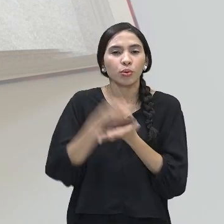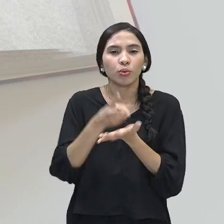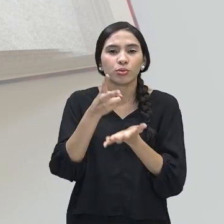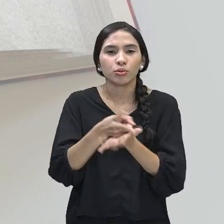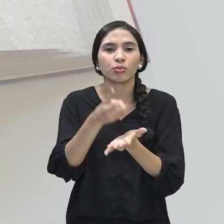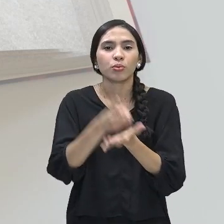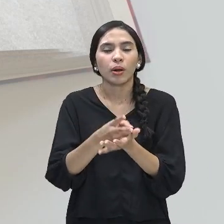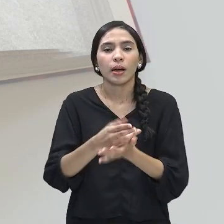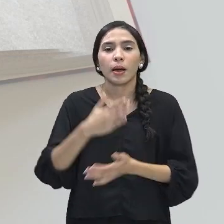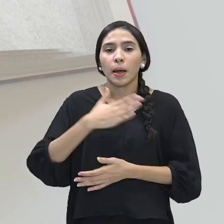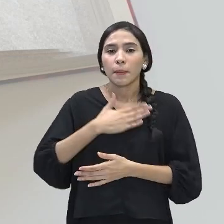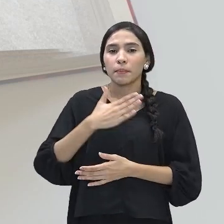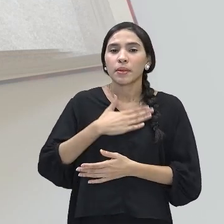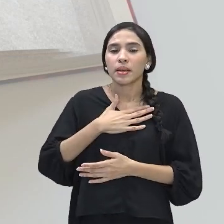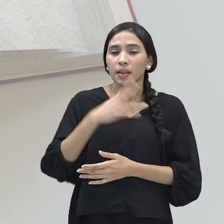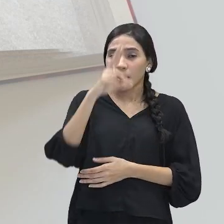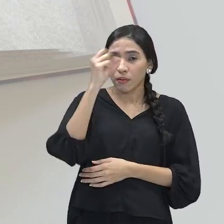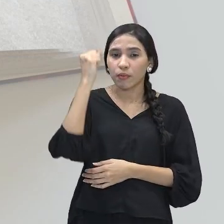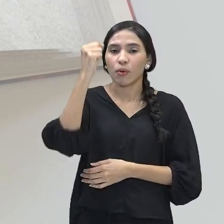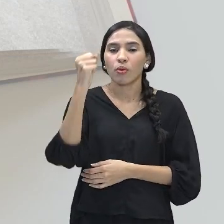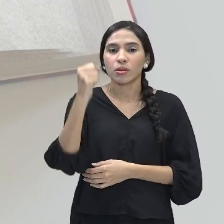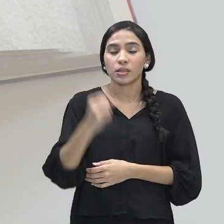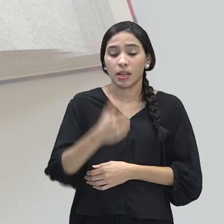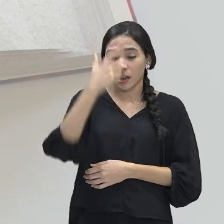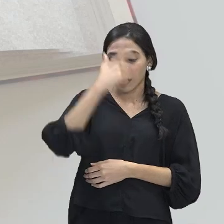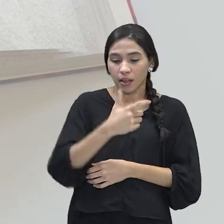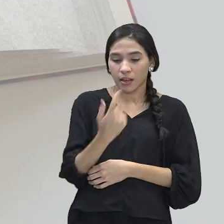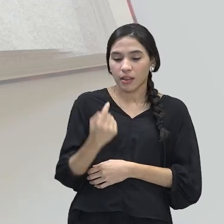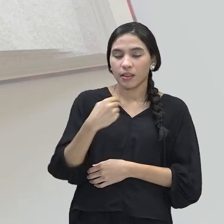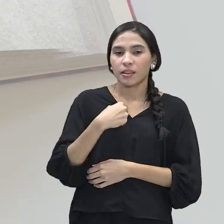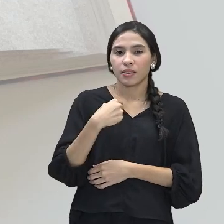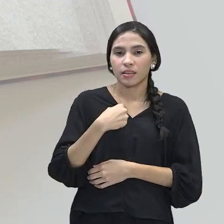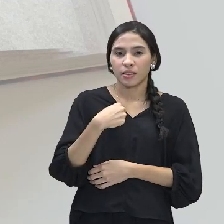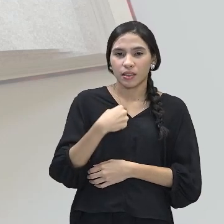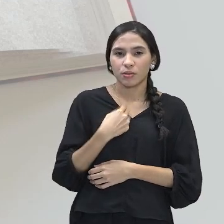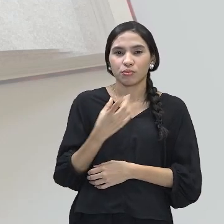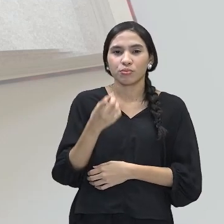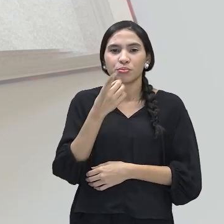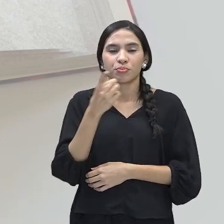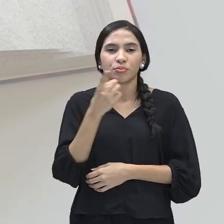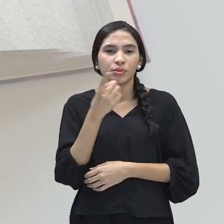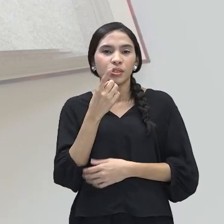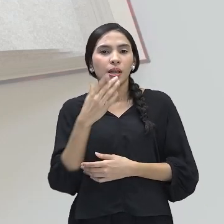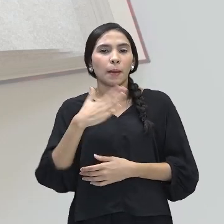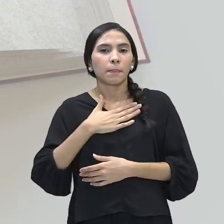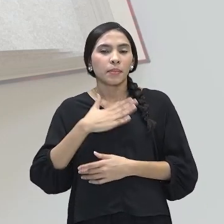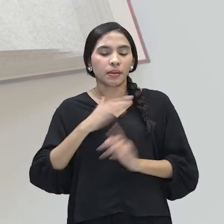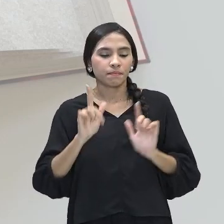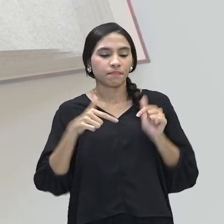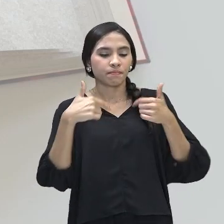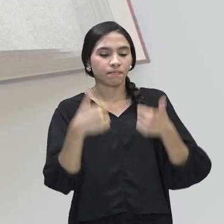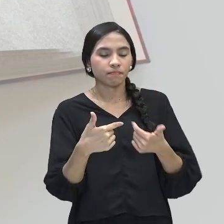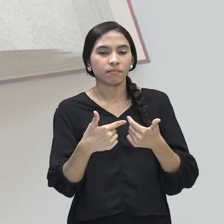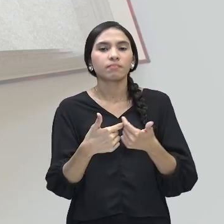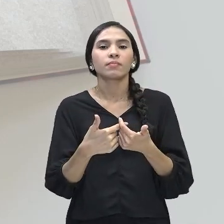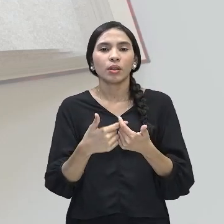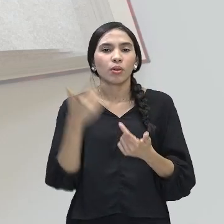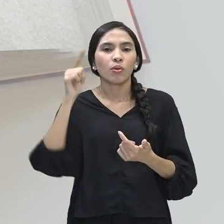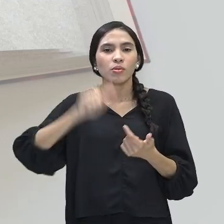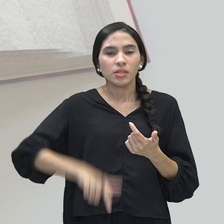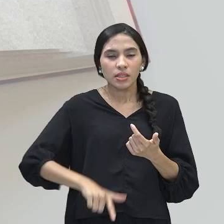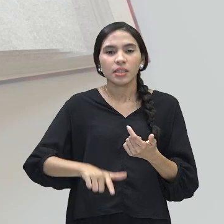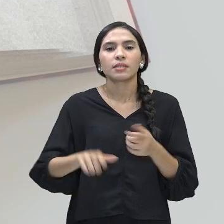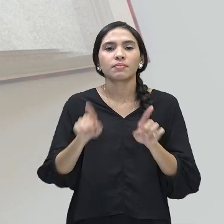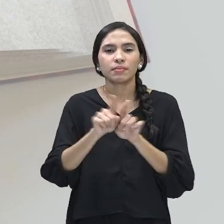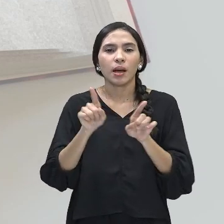princípio. Erguerei dentro de mim o que sou um dia. A um gesto meu, minhas vagas se levantarão